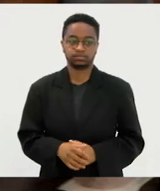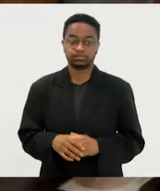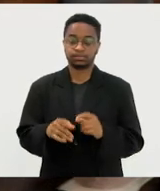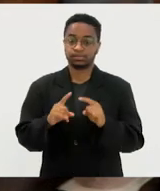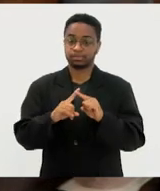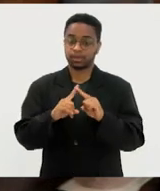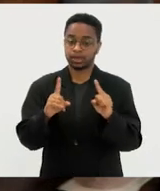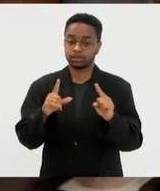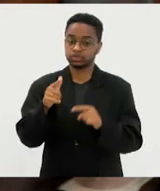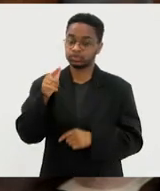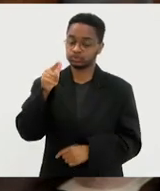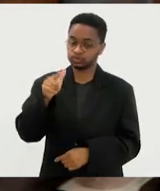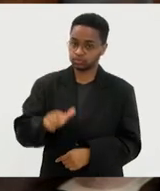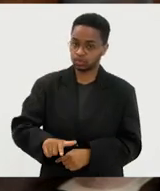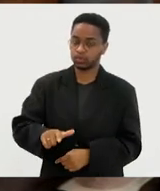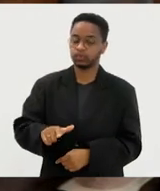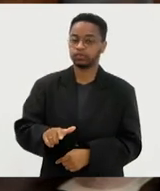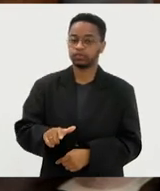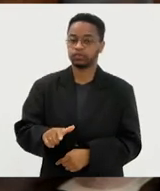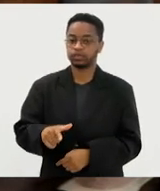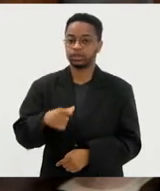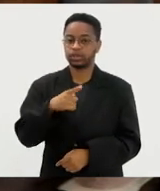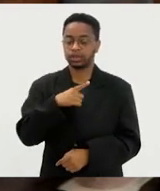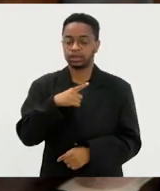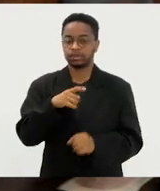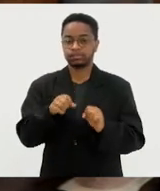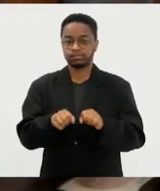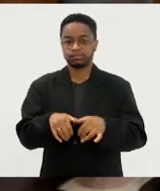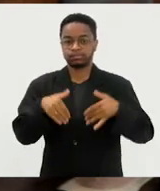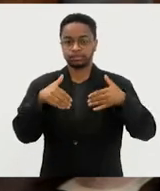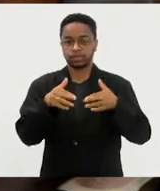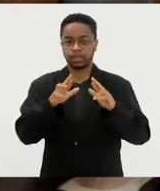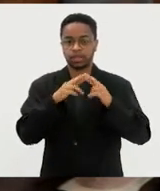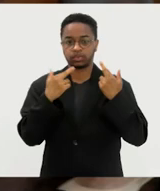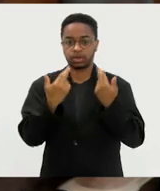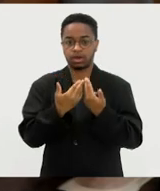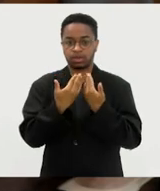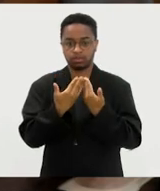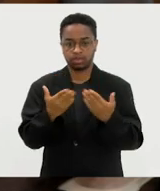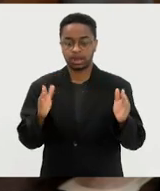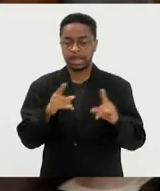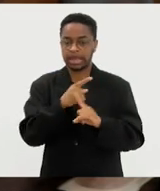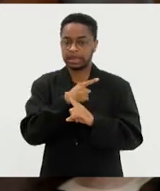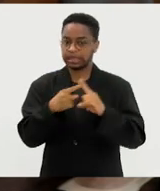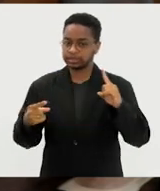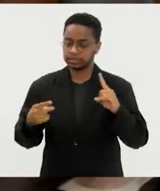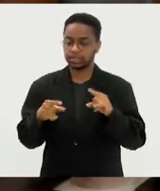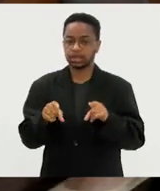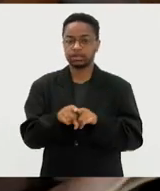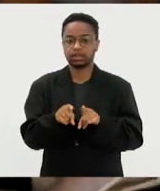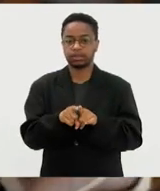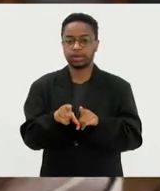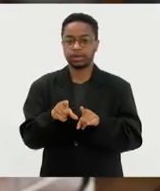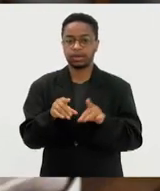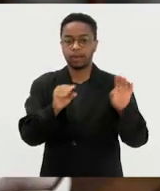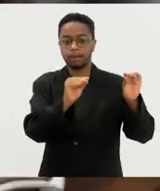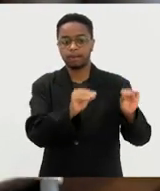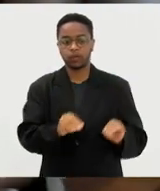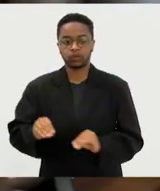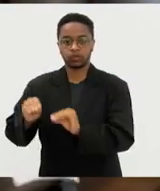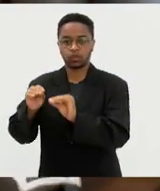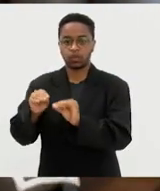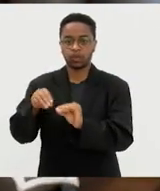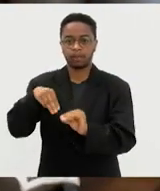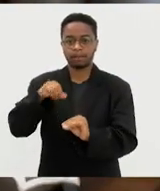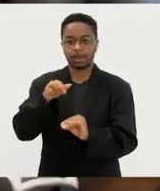mais uma vez, a audiência pública foi cancelada, jogaram uma outra para março, tentando empurrar